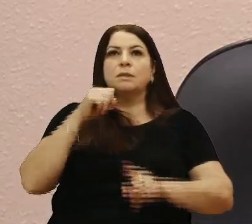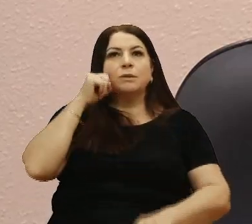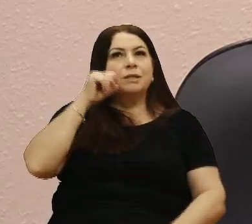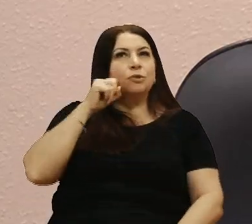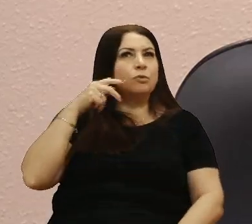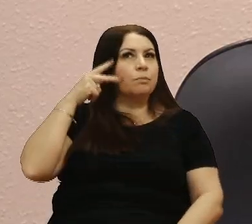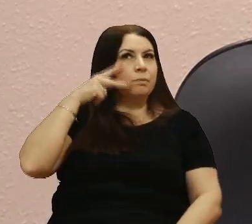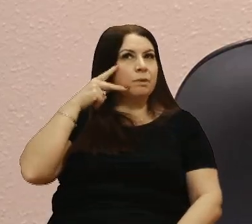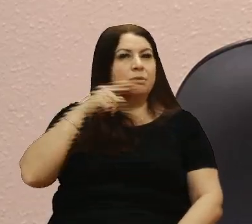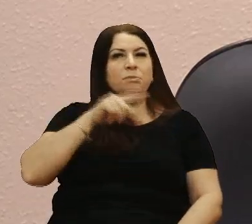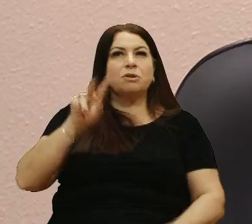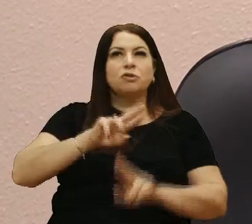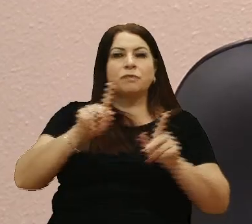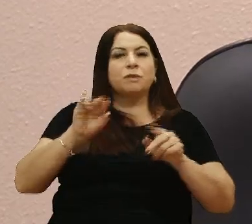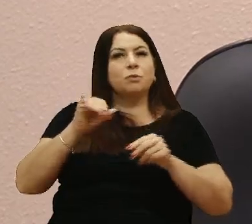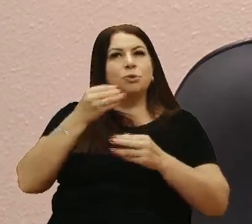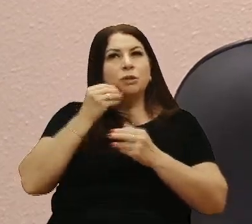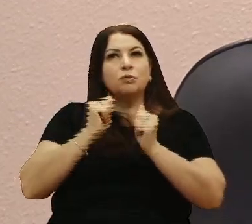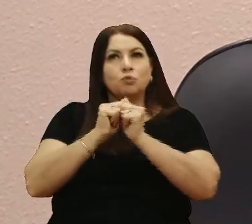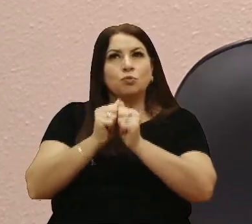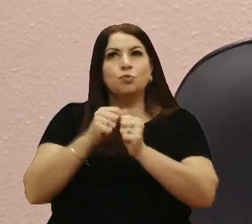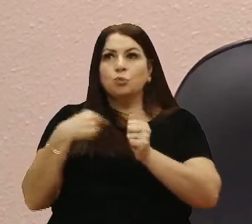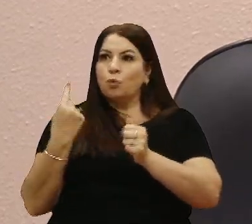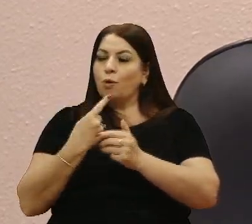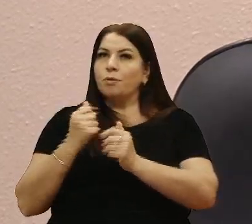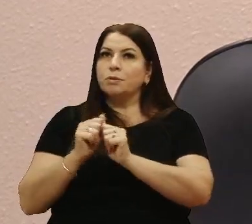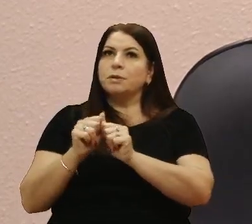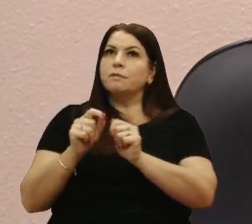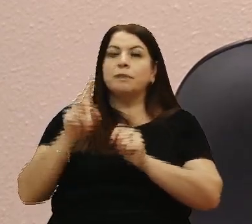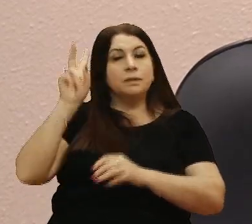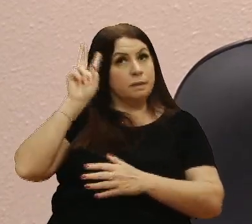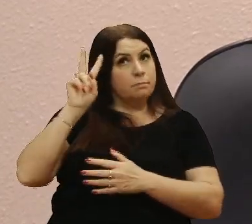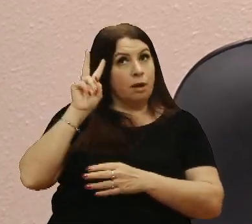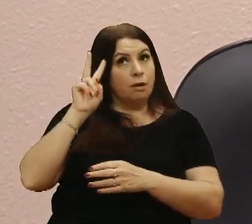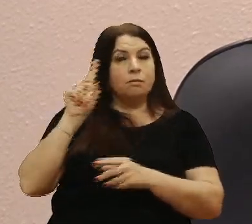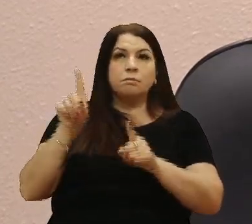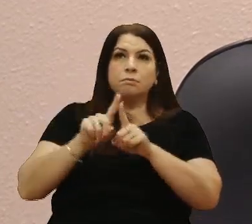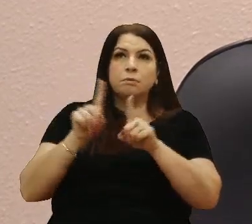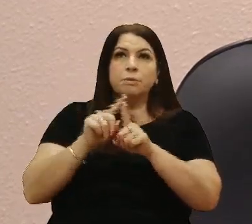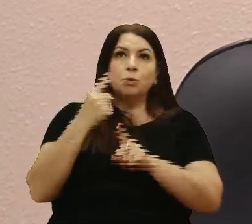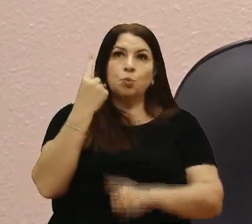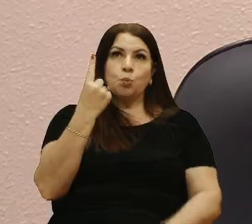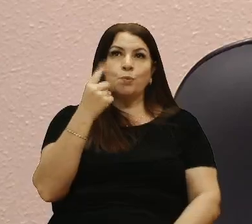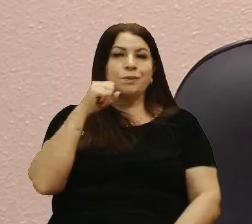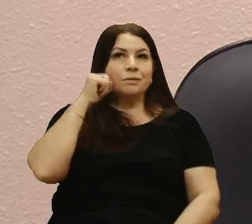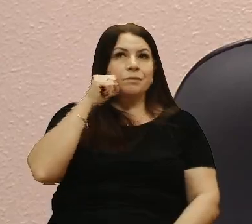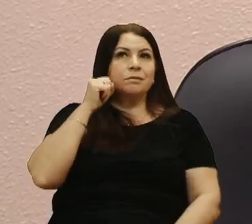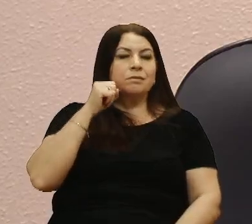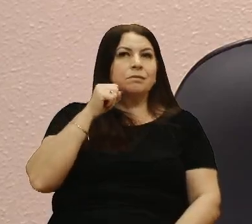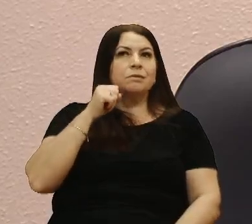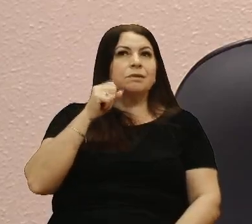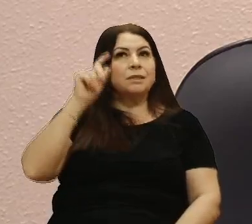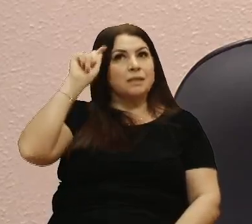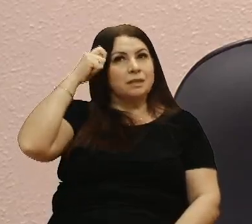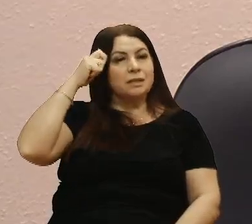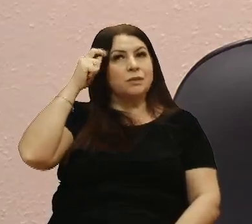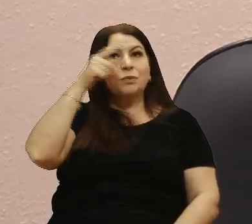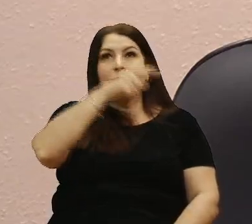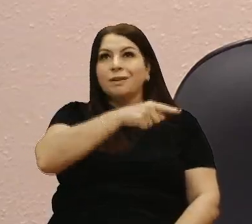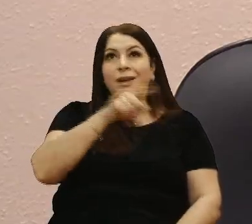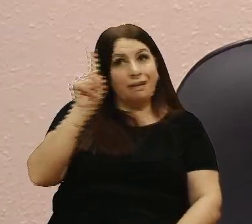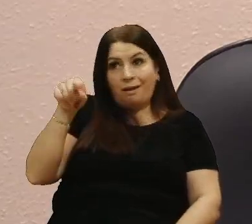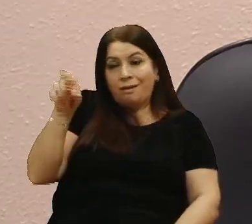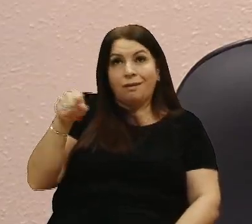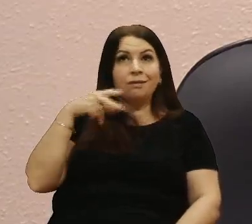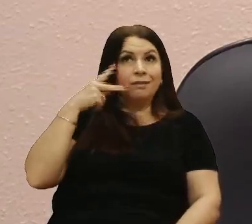Paim esteve em diversas oportunidades conosco e nos fez lembrar que nós temos apenas um senador negro no Senado Federal, que é